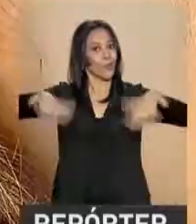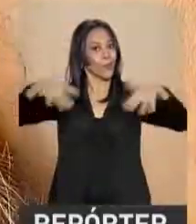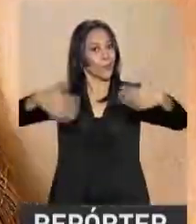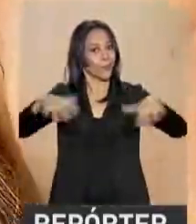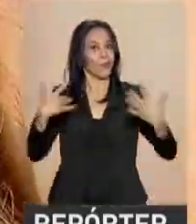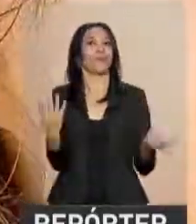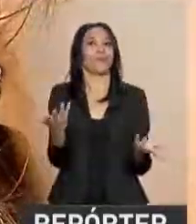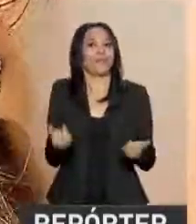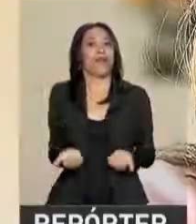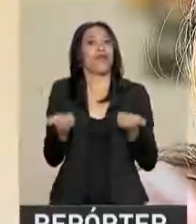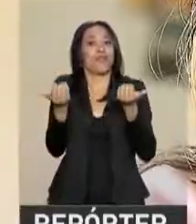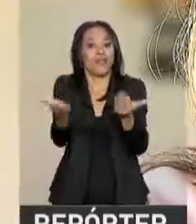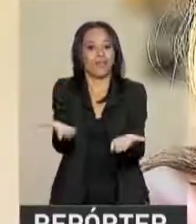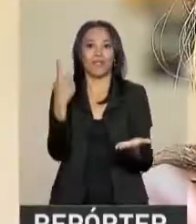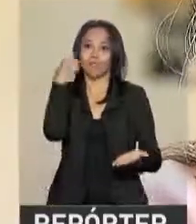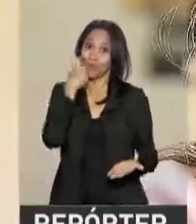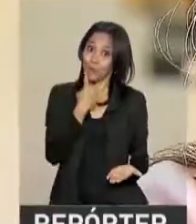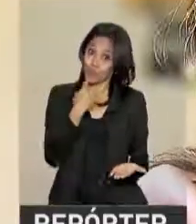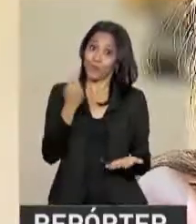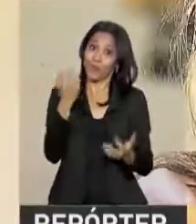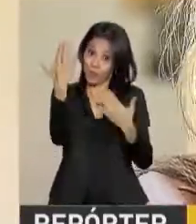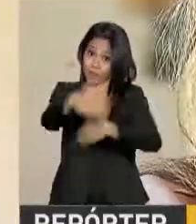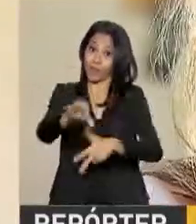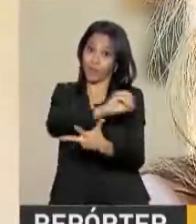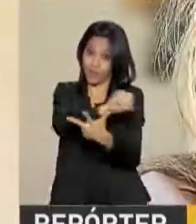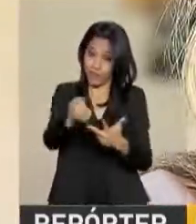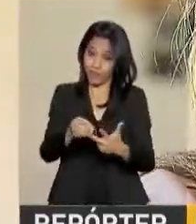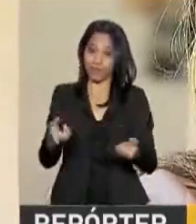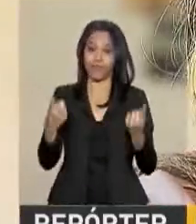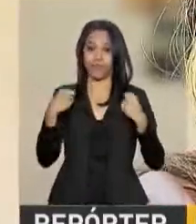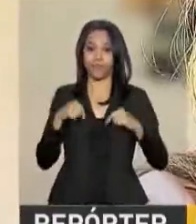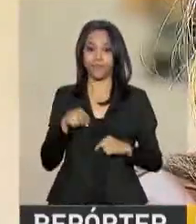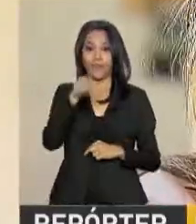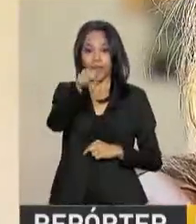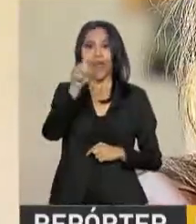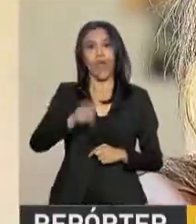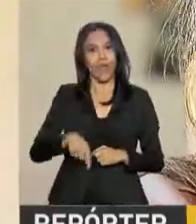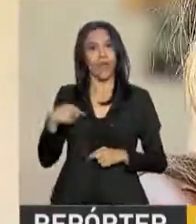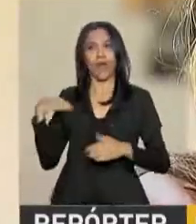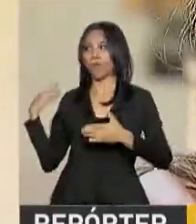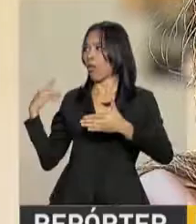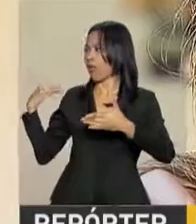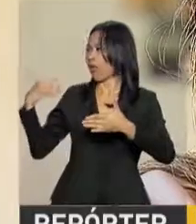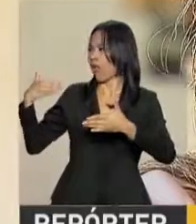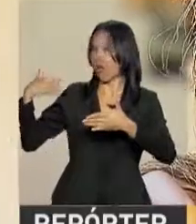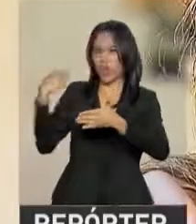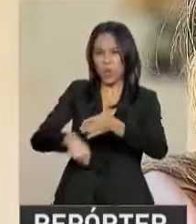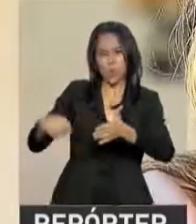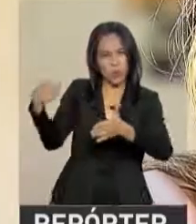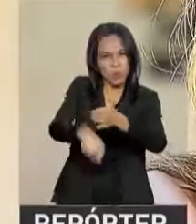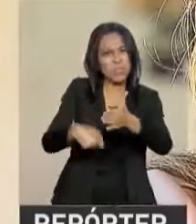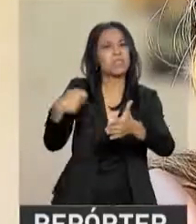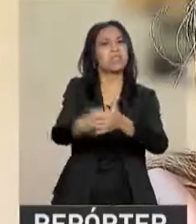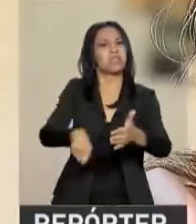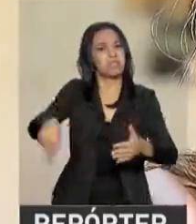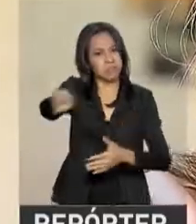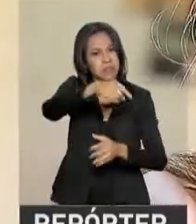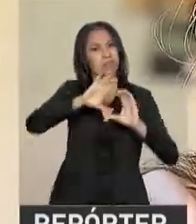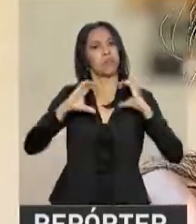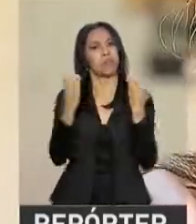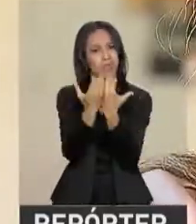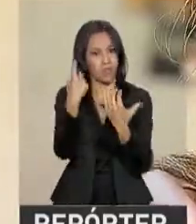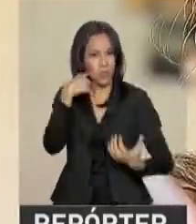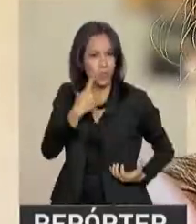ao aluno surdo no Enem. São iniciativas muito importantes, resultado de muitas lutas de toda a comunidade surda, juntamente com